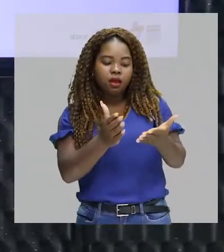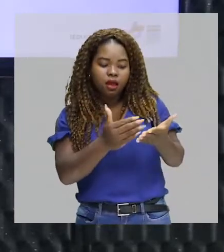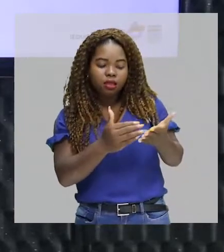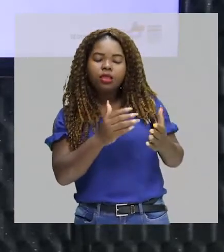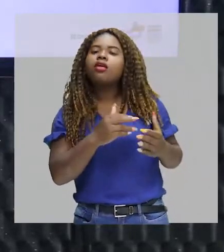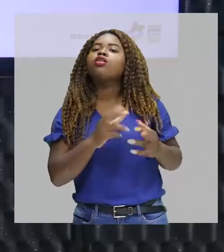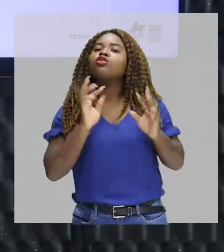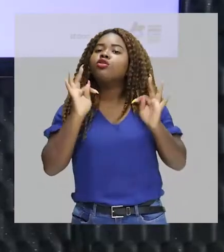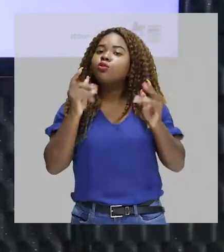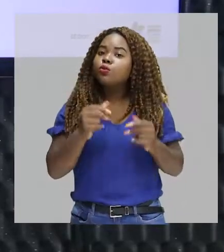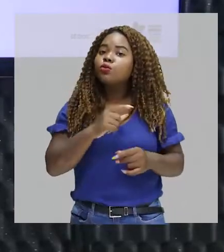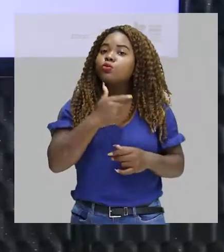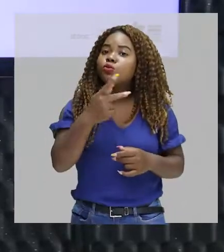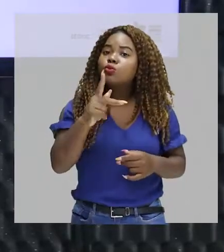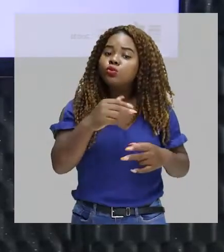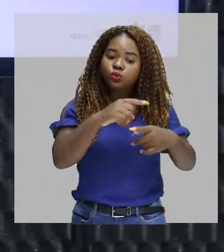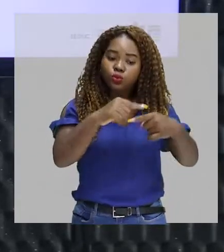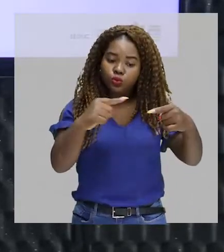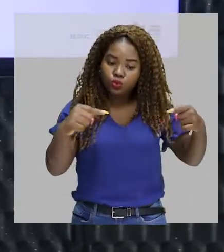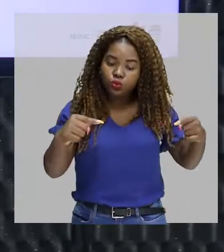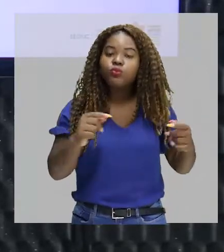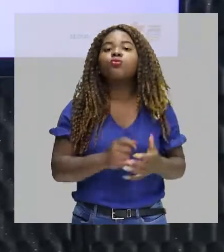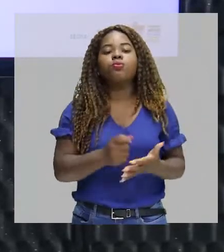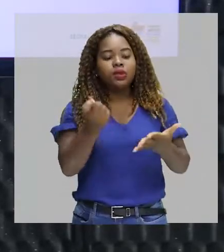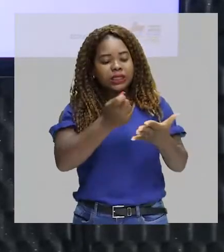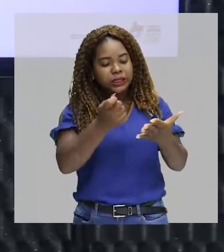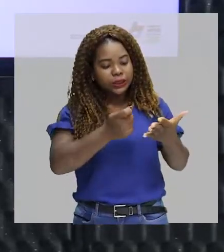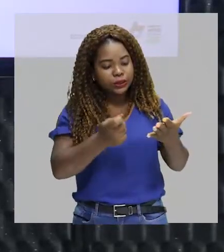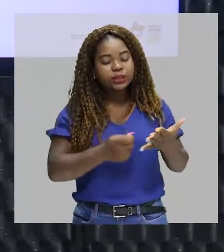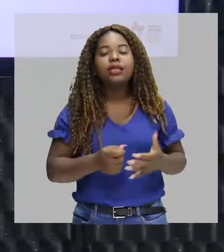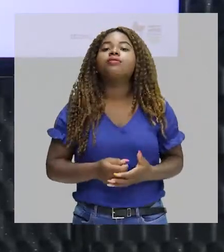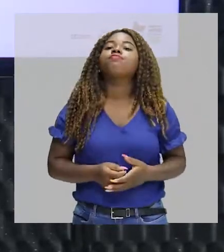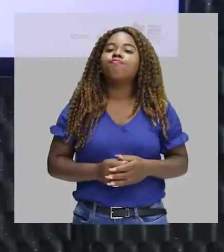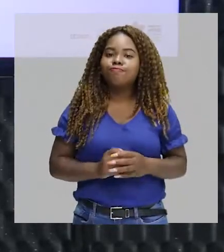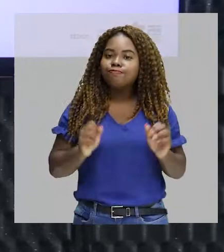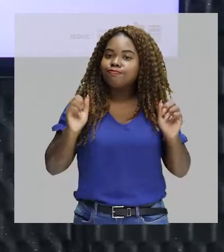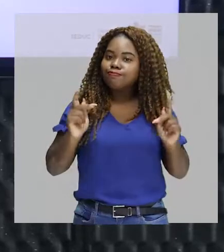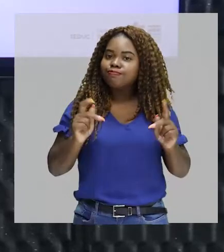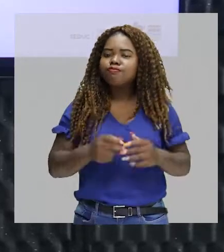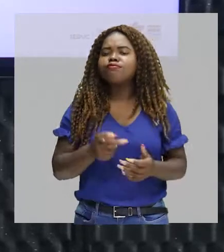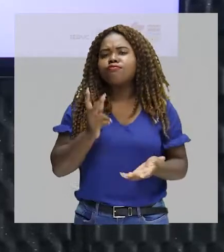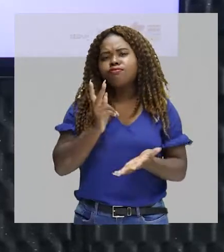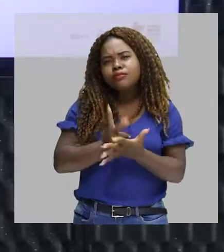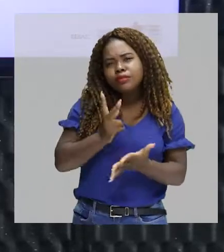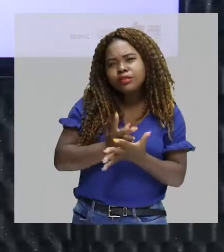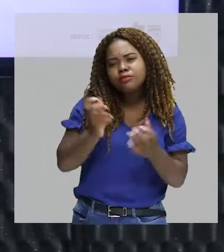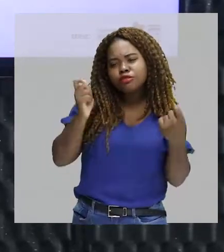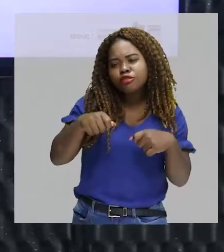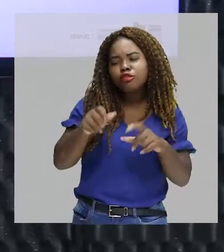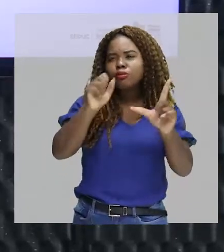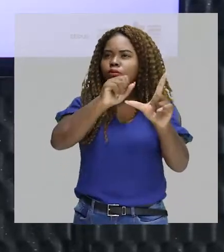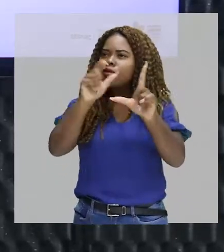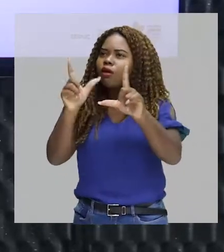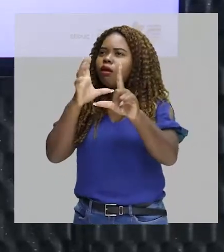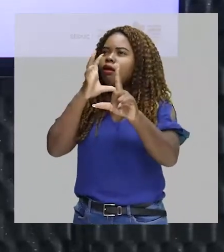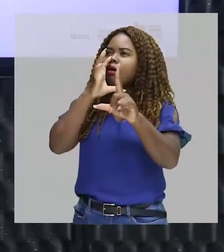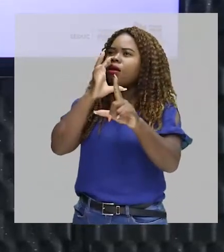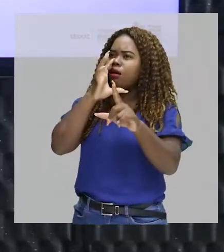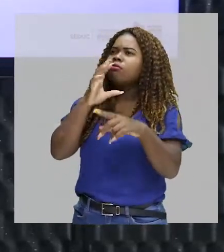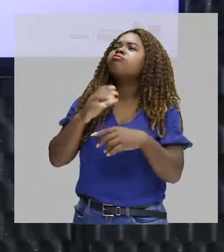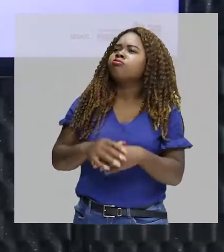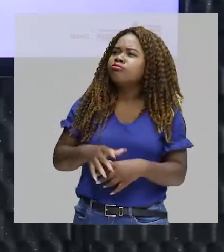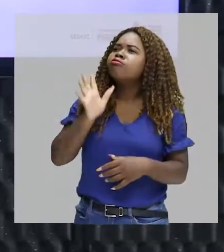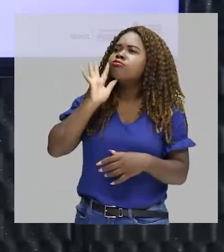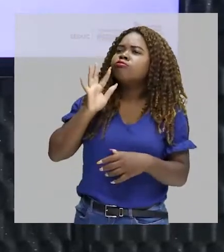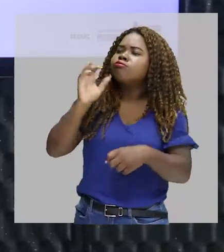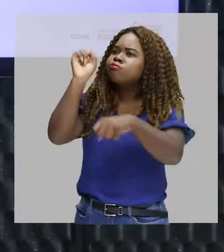caneta, borracha para você fazer suas devidas anotações. E sempre que for possível, aquele gráfico, aquela tabela que chamar a sua